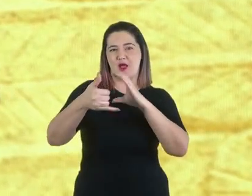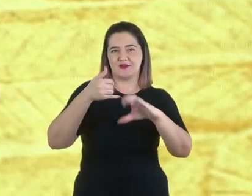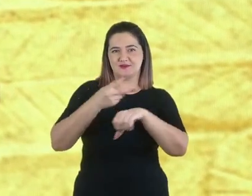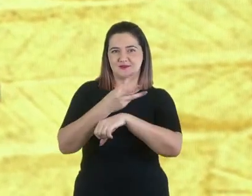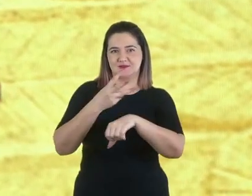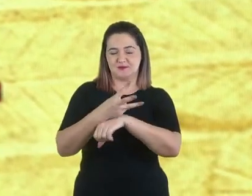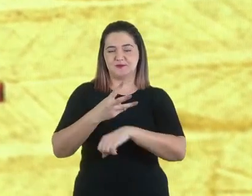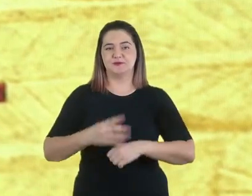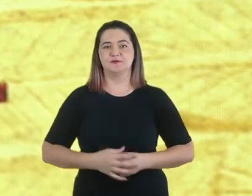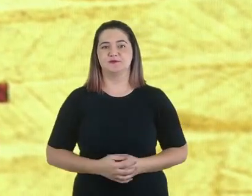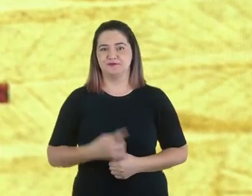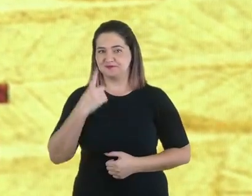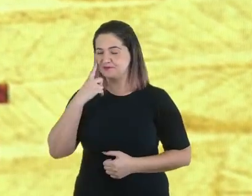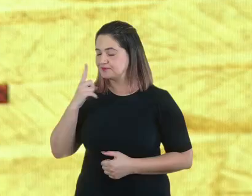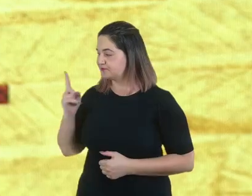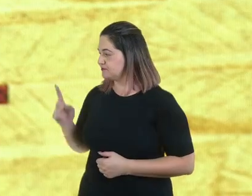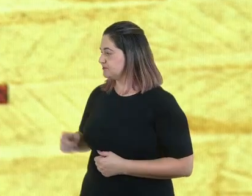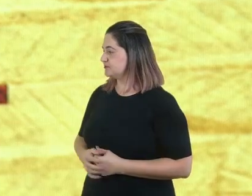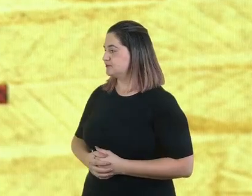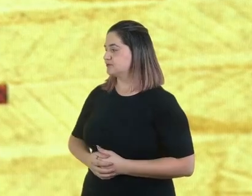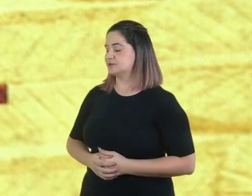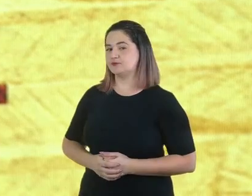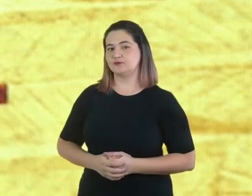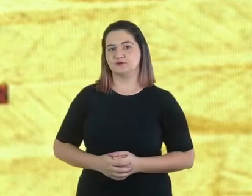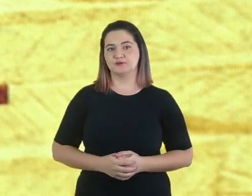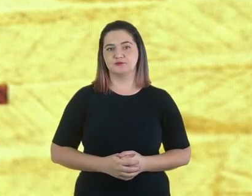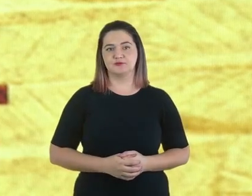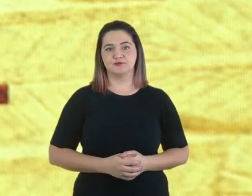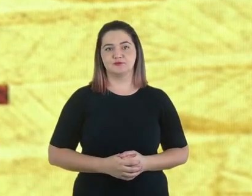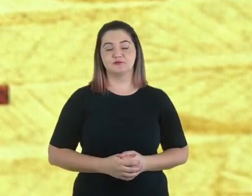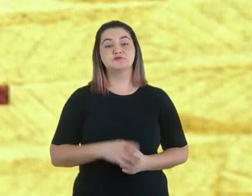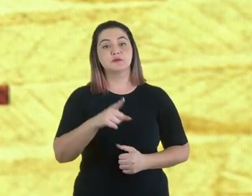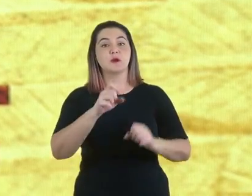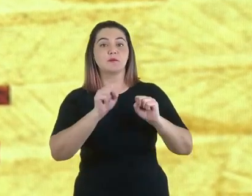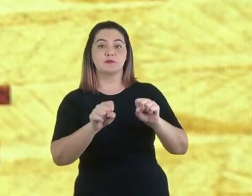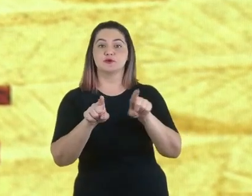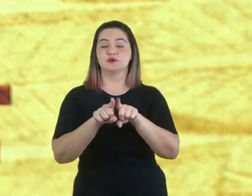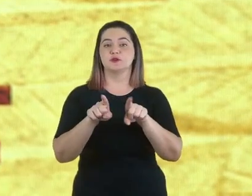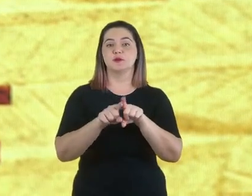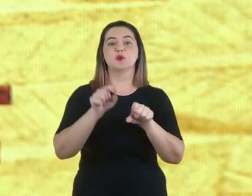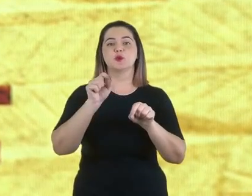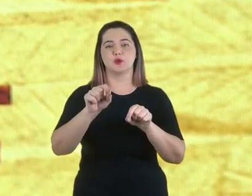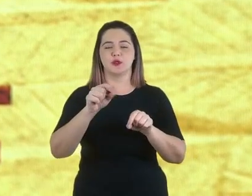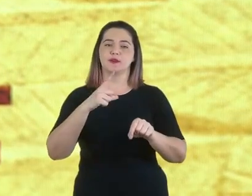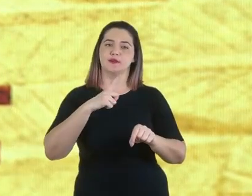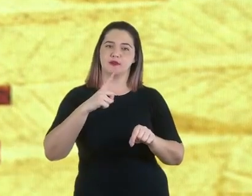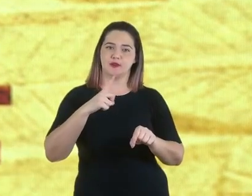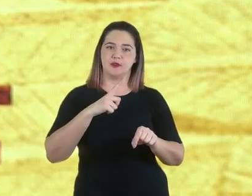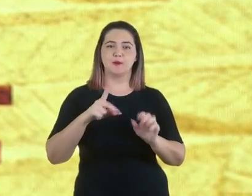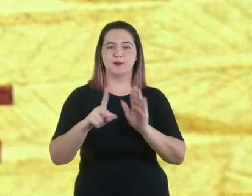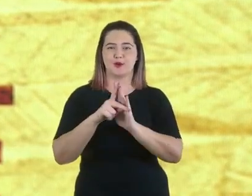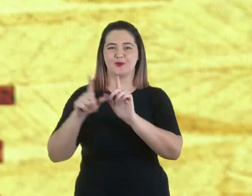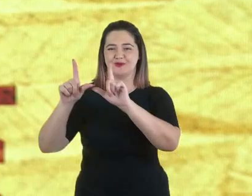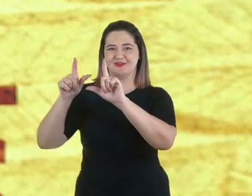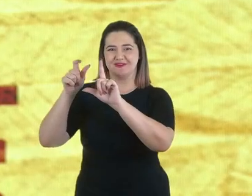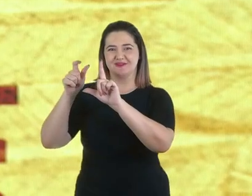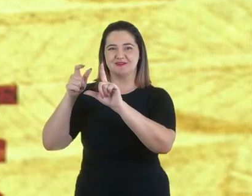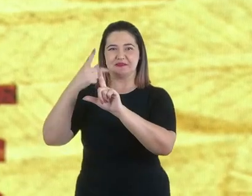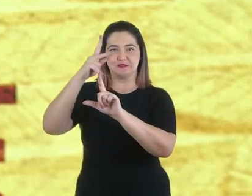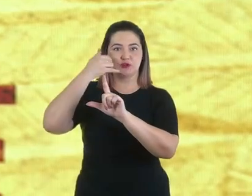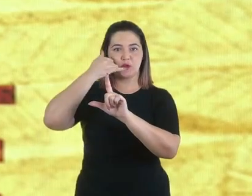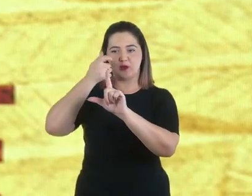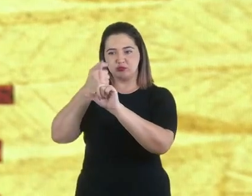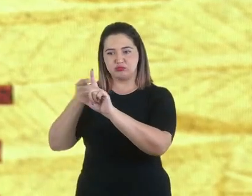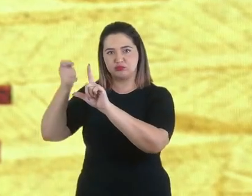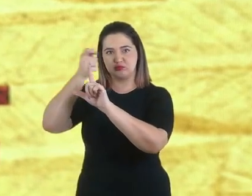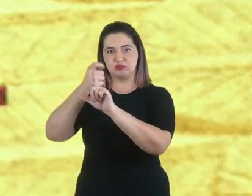0 Operadora 12 98144 0077. Você também pode acionar o QR Code que